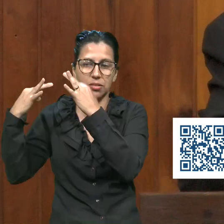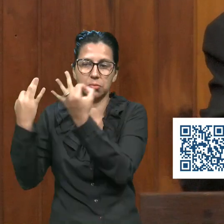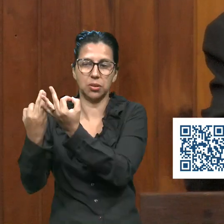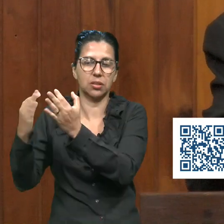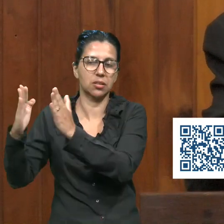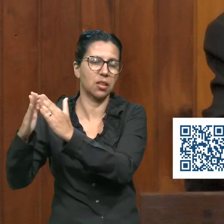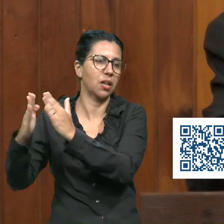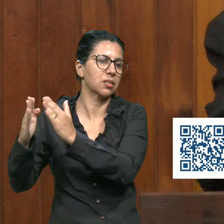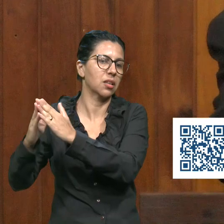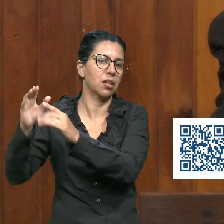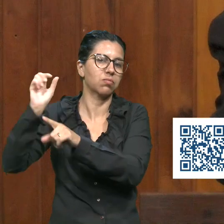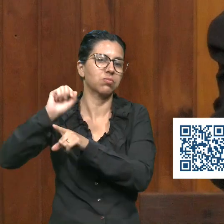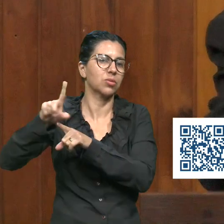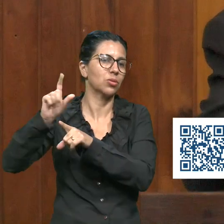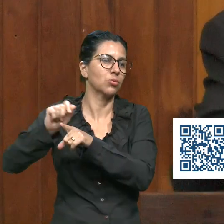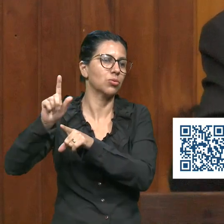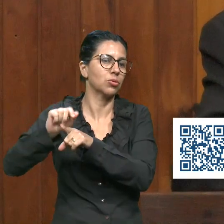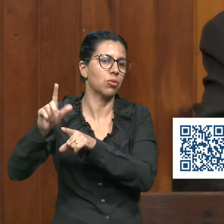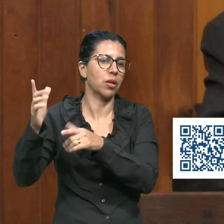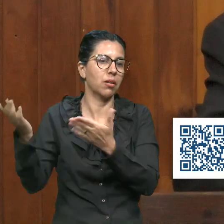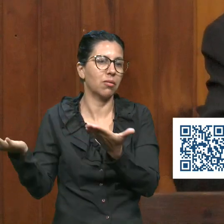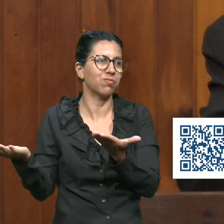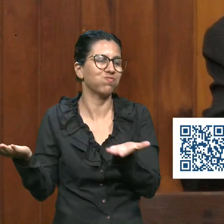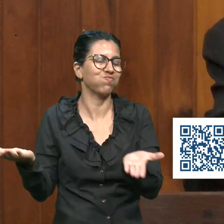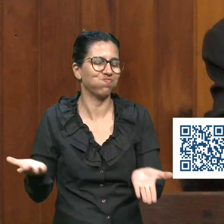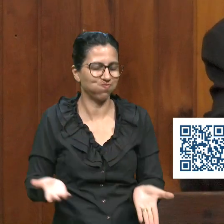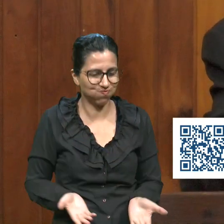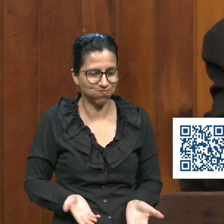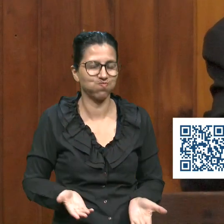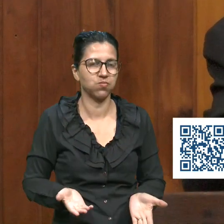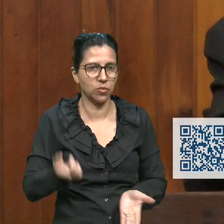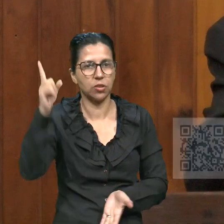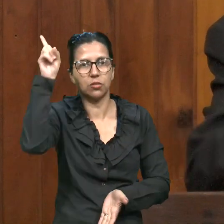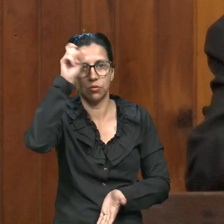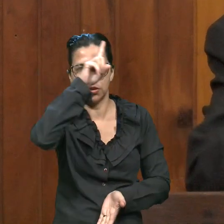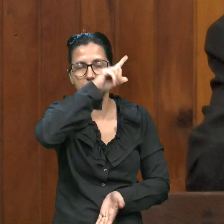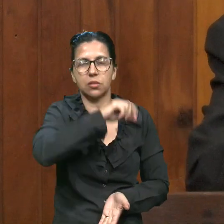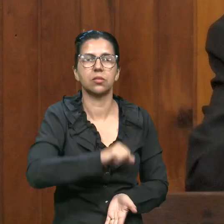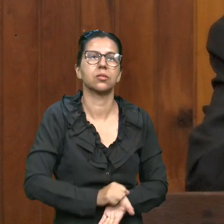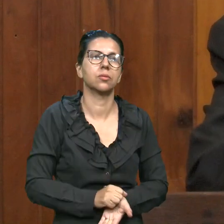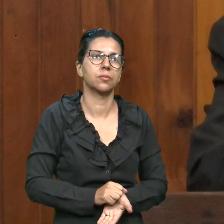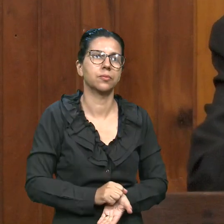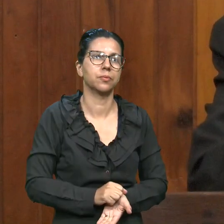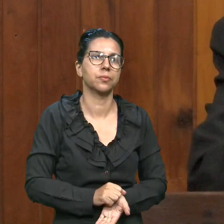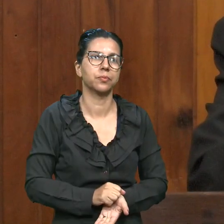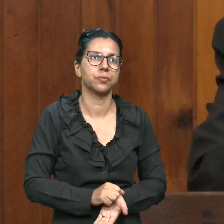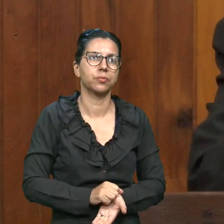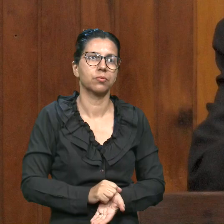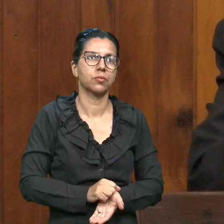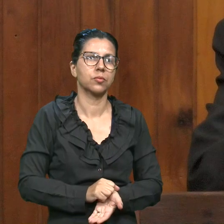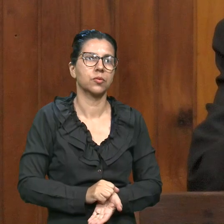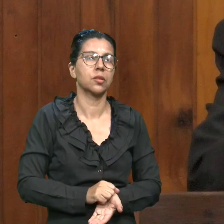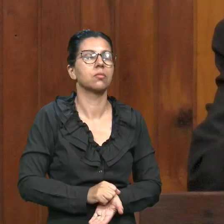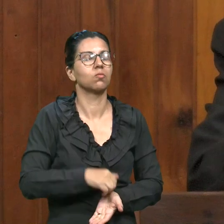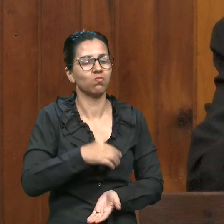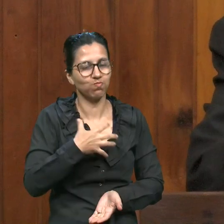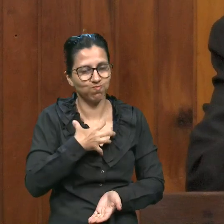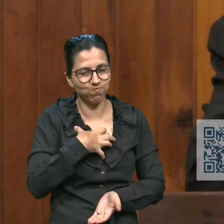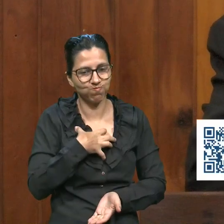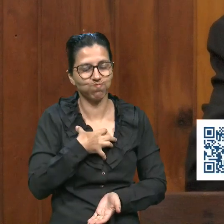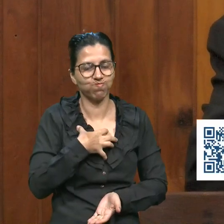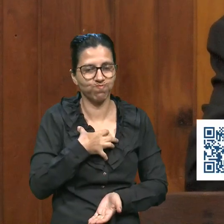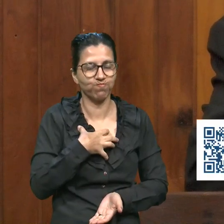devem deixar cada um dos seus apartamentos, e aí é a questão de natureza social. Mas gostaria muito